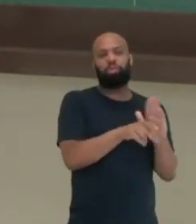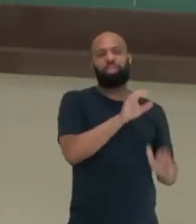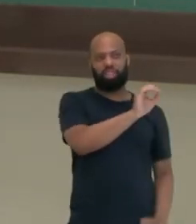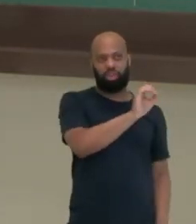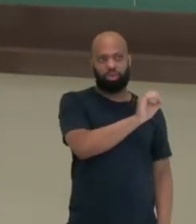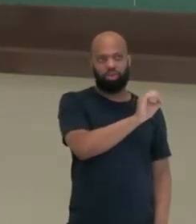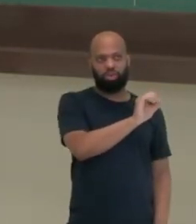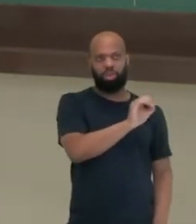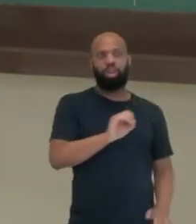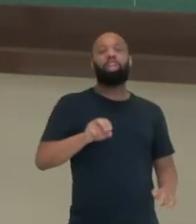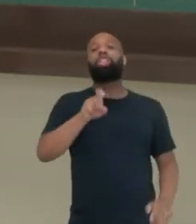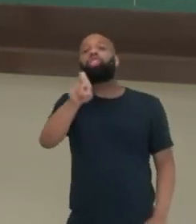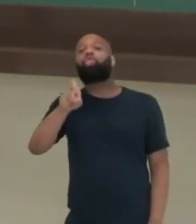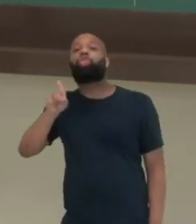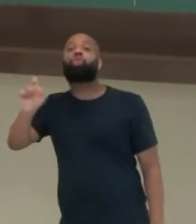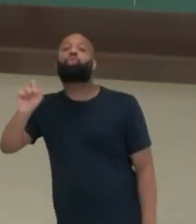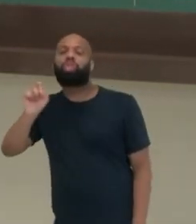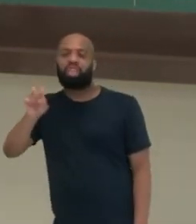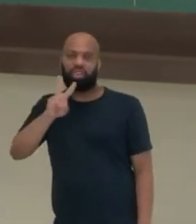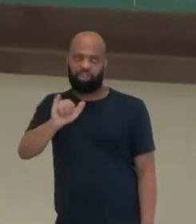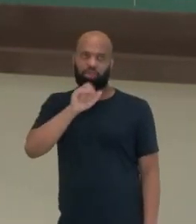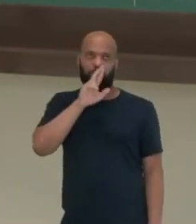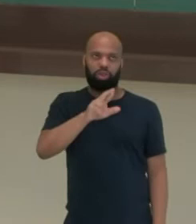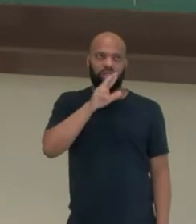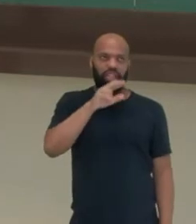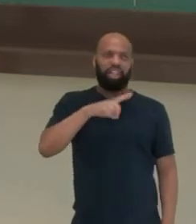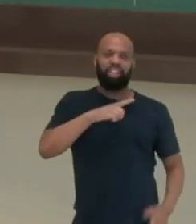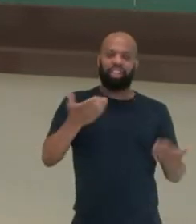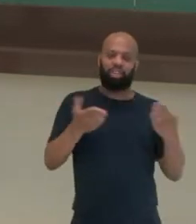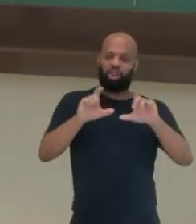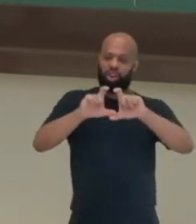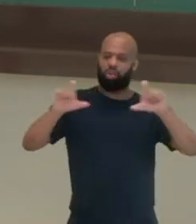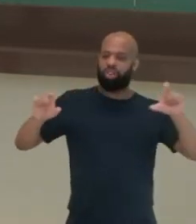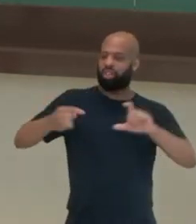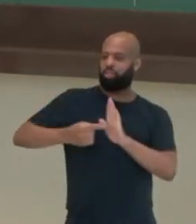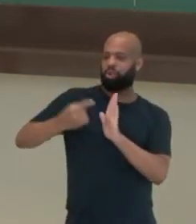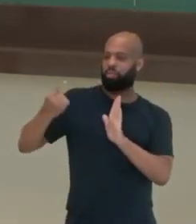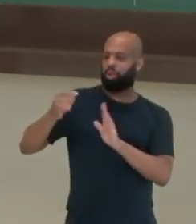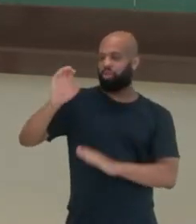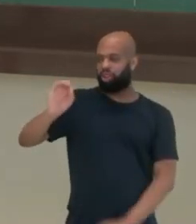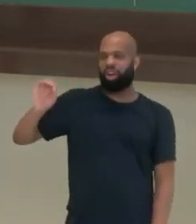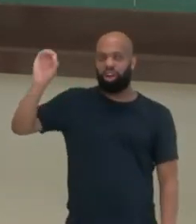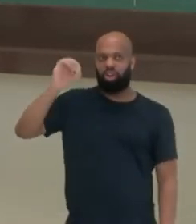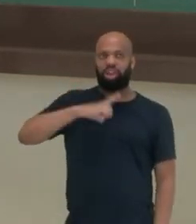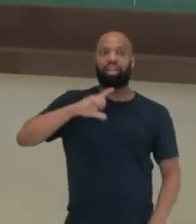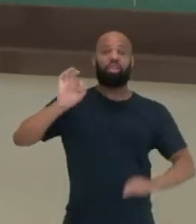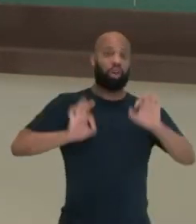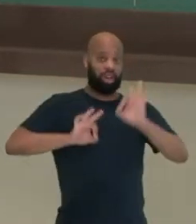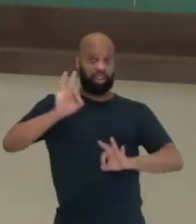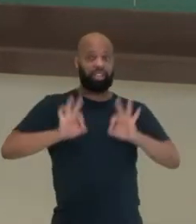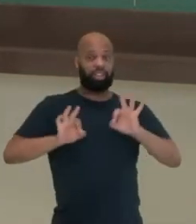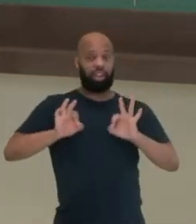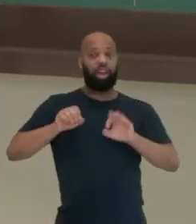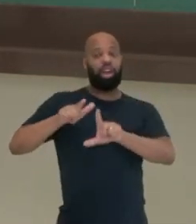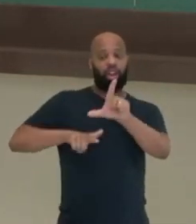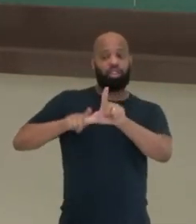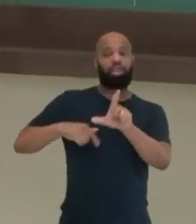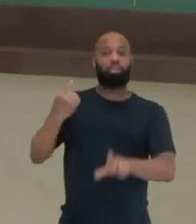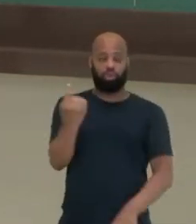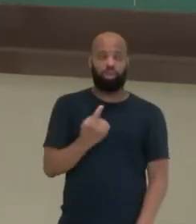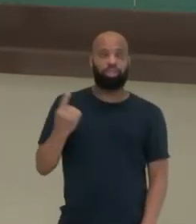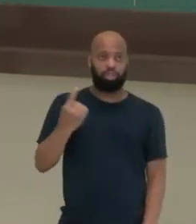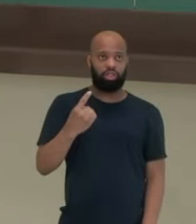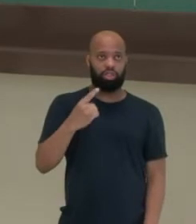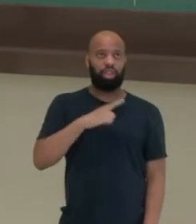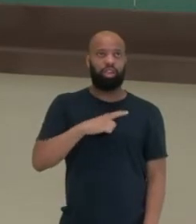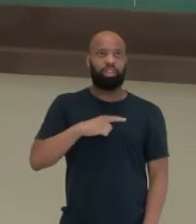coloco aqui que sai 0. Aí você tem uma equação do primeiro grau. Letra para um lado, número para o outro, né? Mais 4